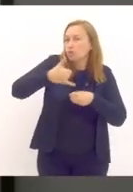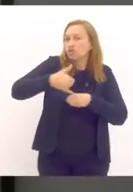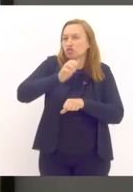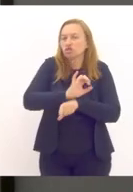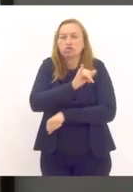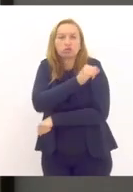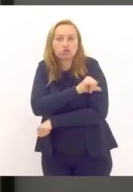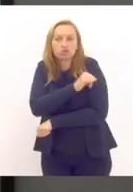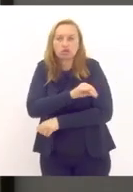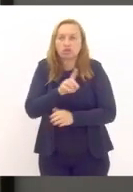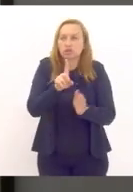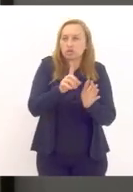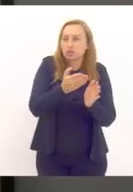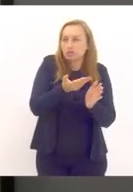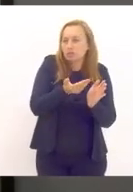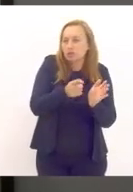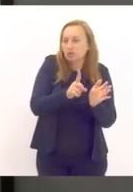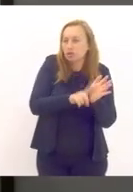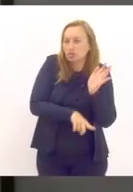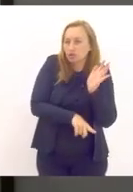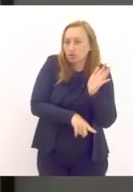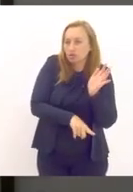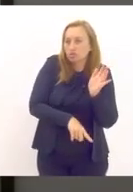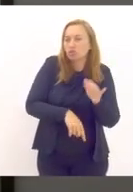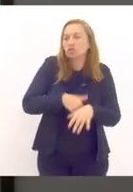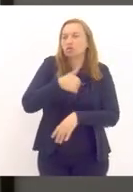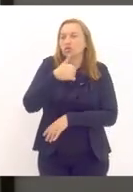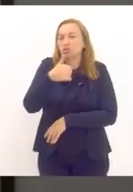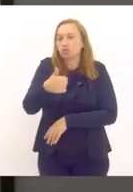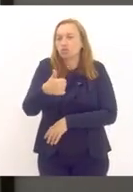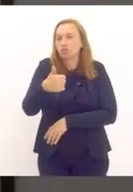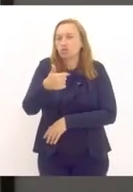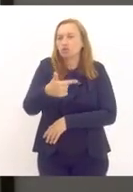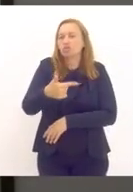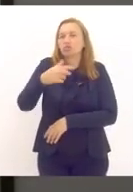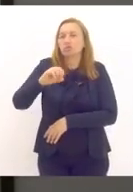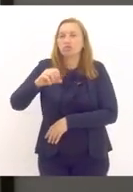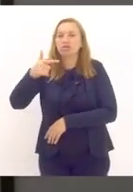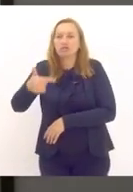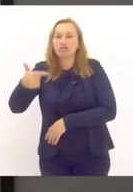Rio de Janeiro caiu em 2022, só que